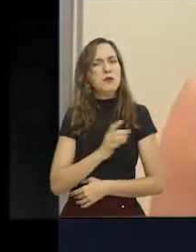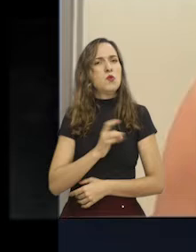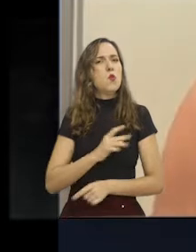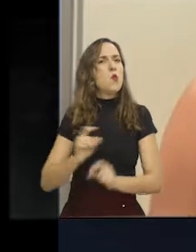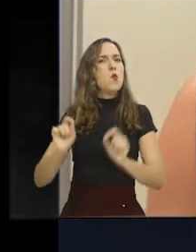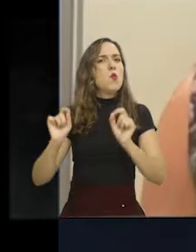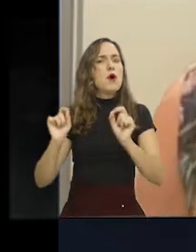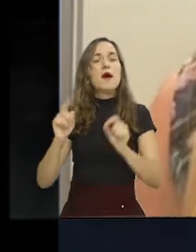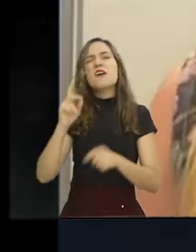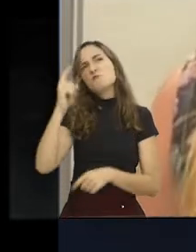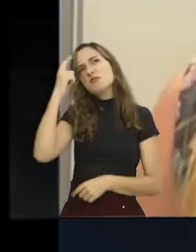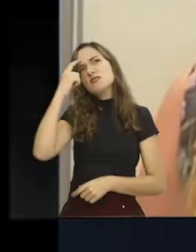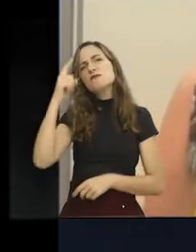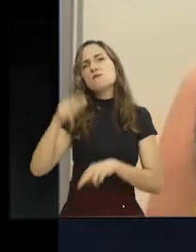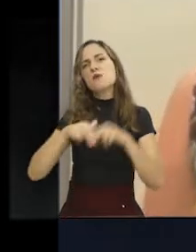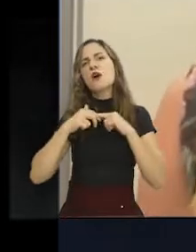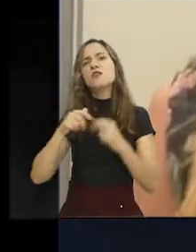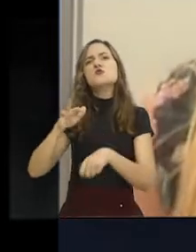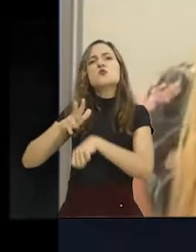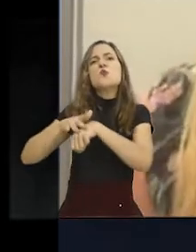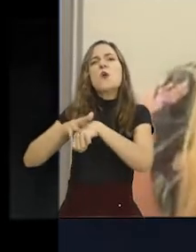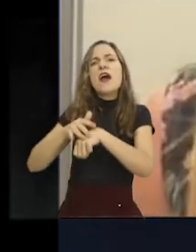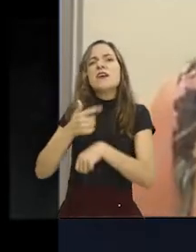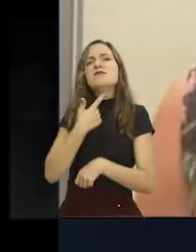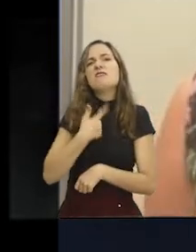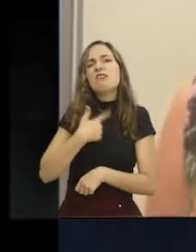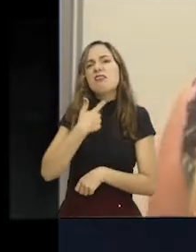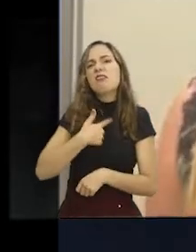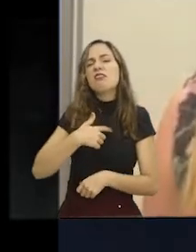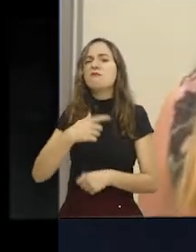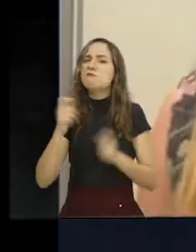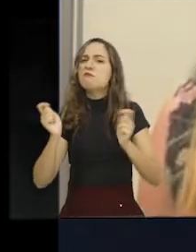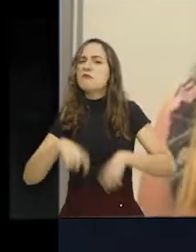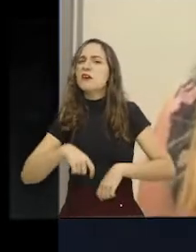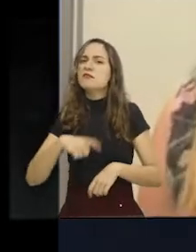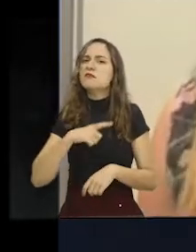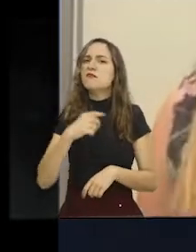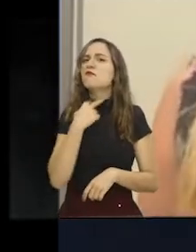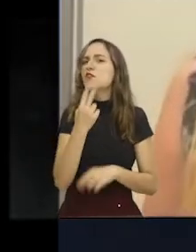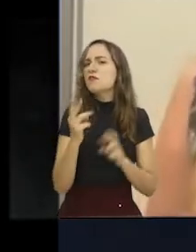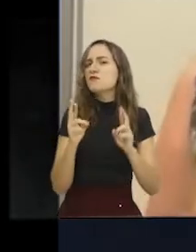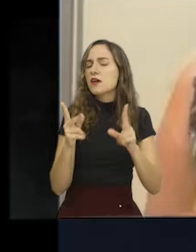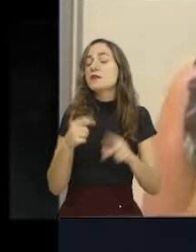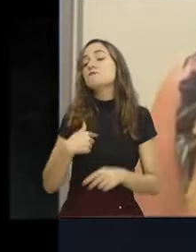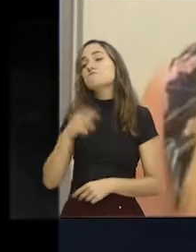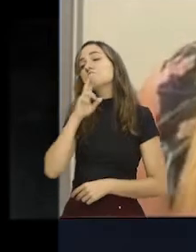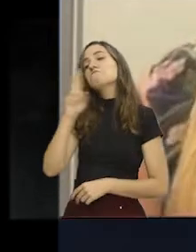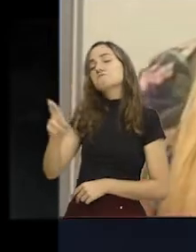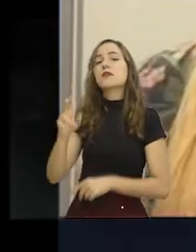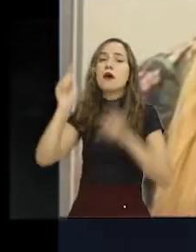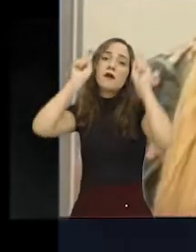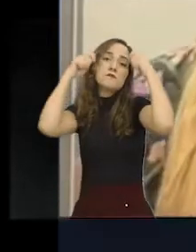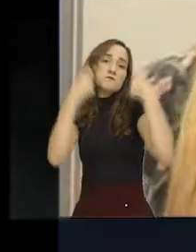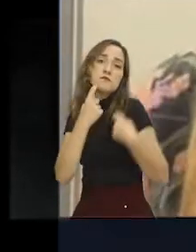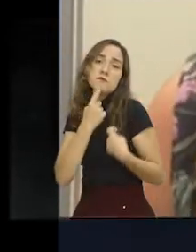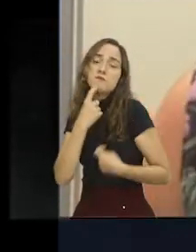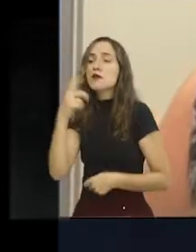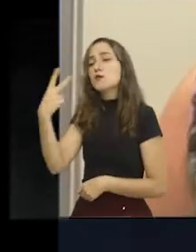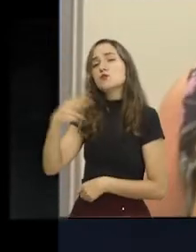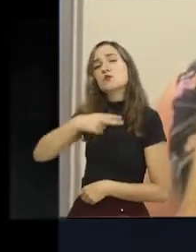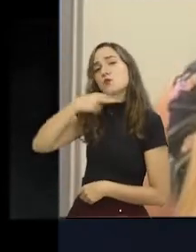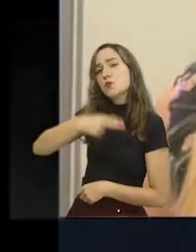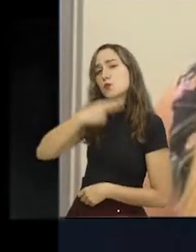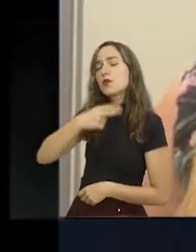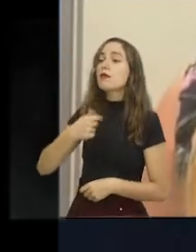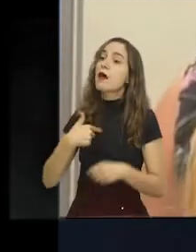mas pensando que a voz de sua avó estava diferente por causa do resfriado, respondeu: É sua neta,